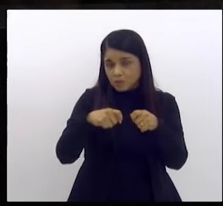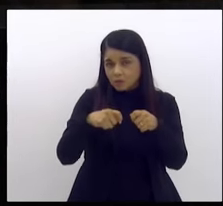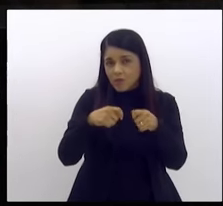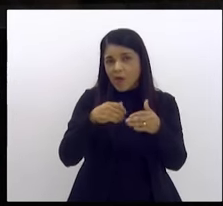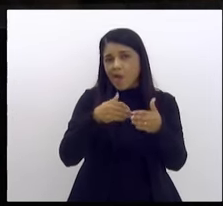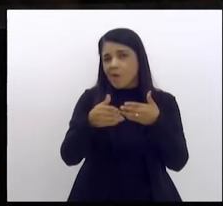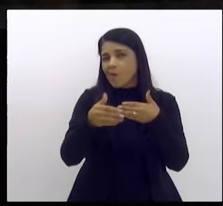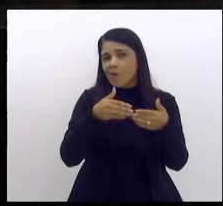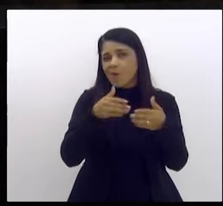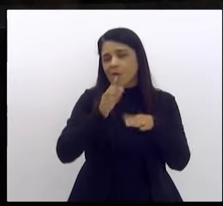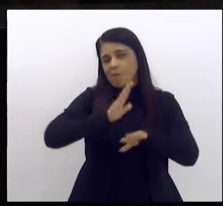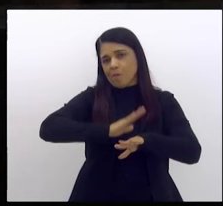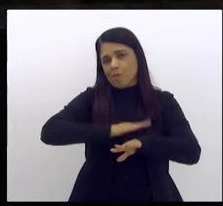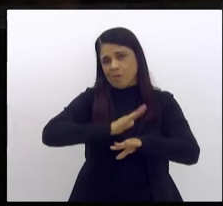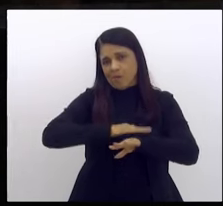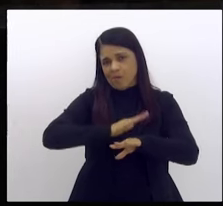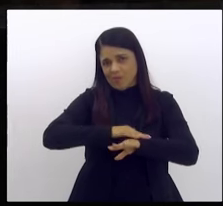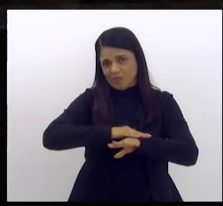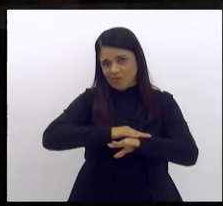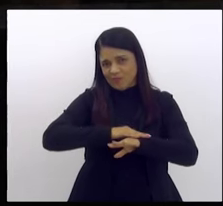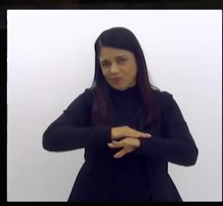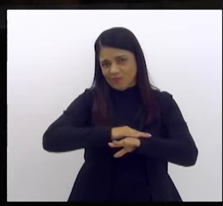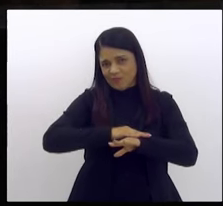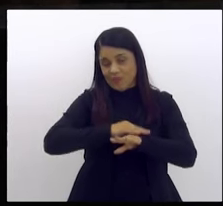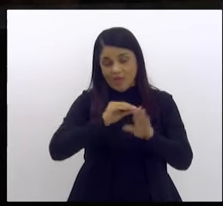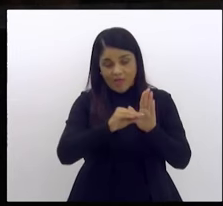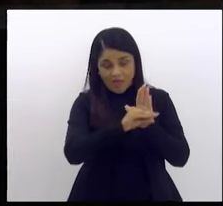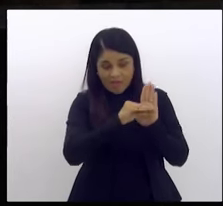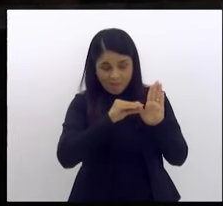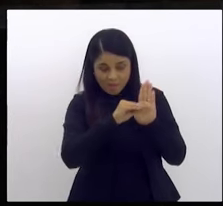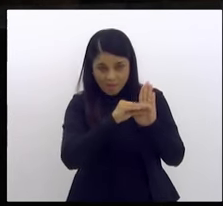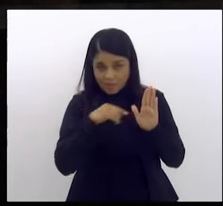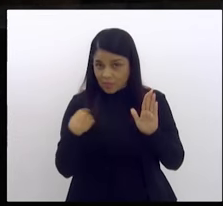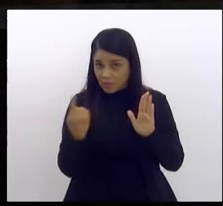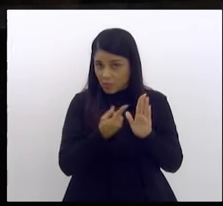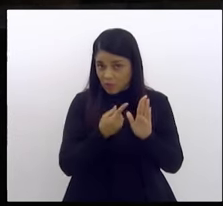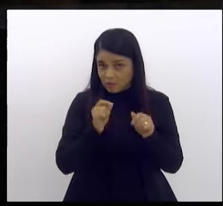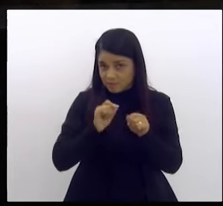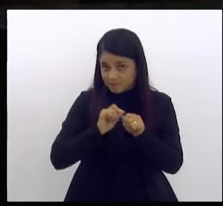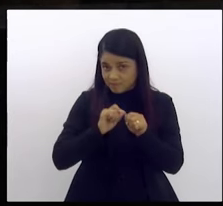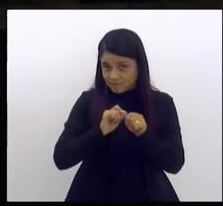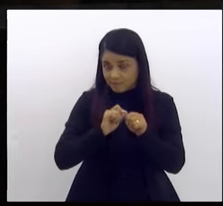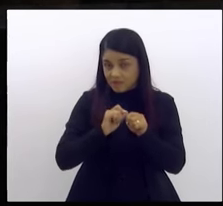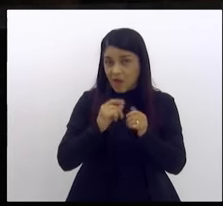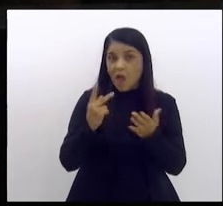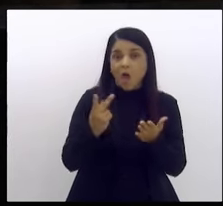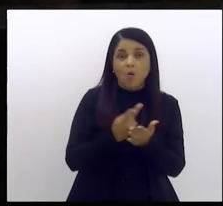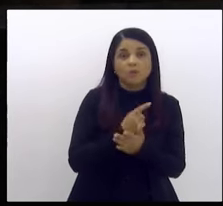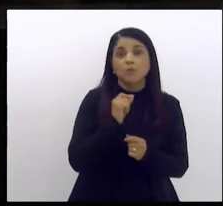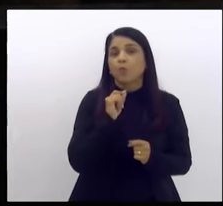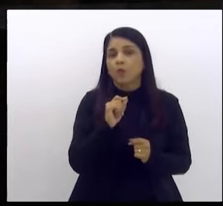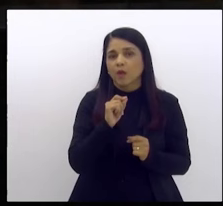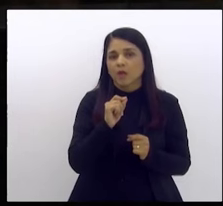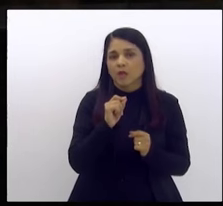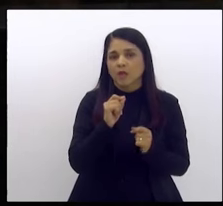qualquer momento, enquanto a emenda que nós vamos fazer tem que acontecer nos